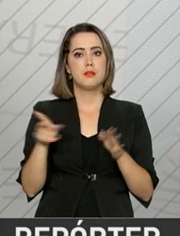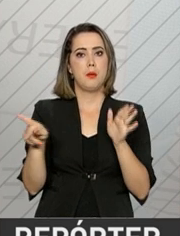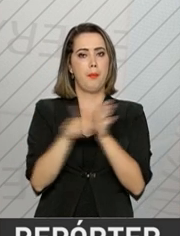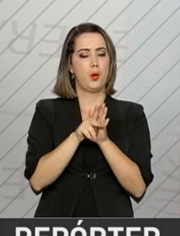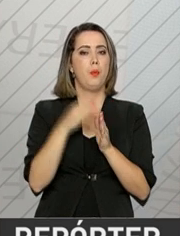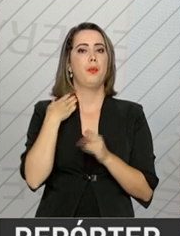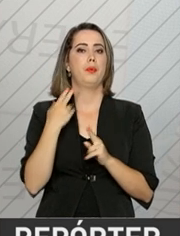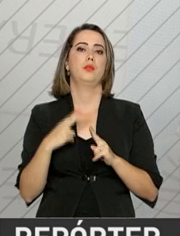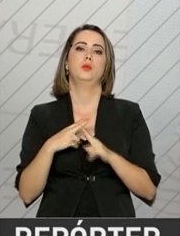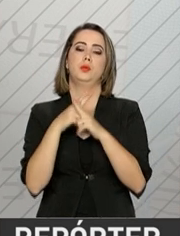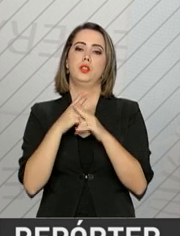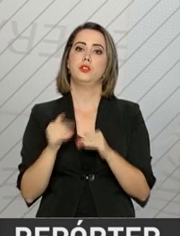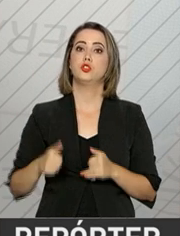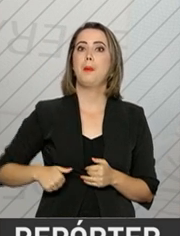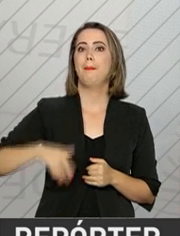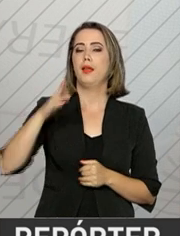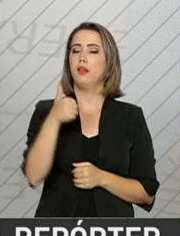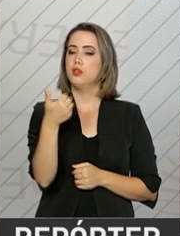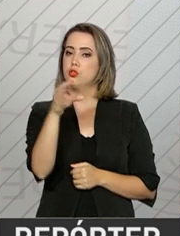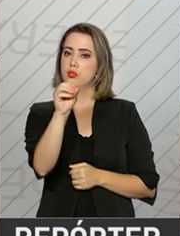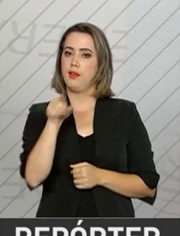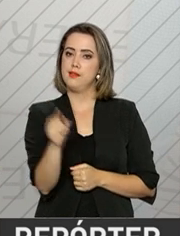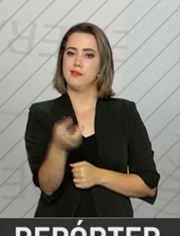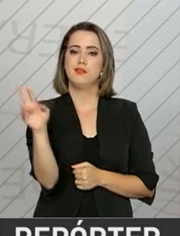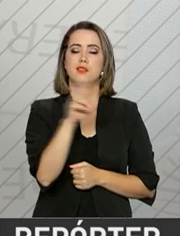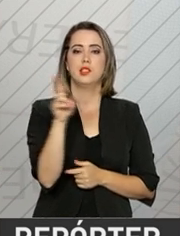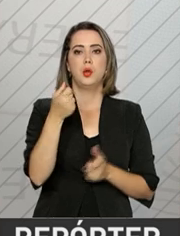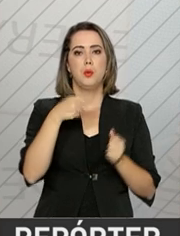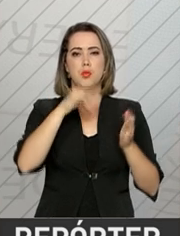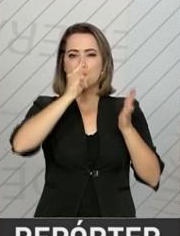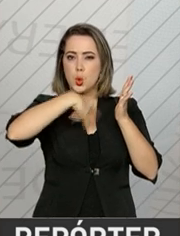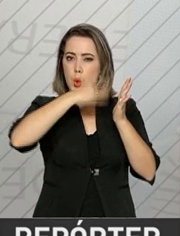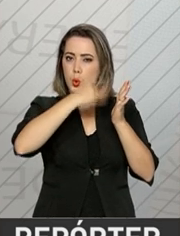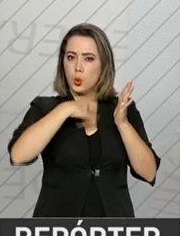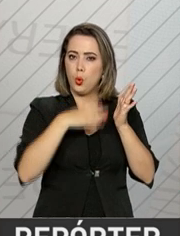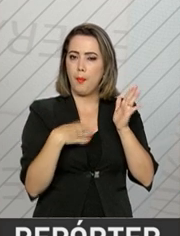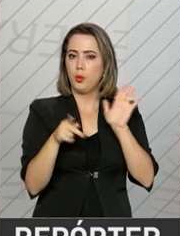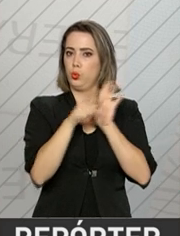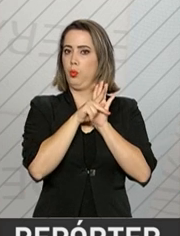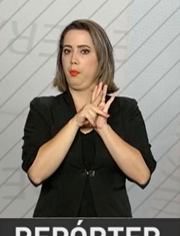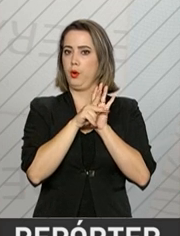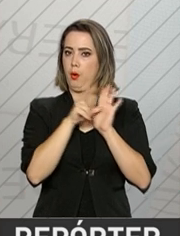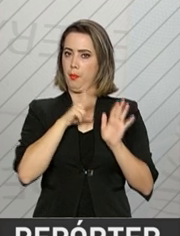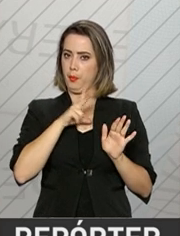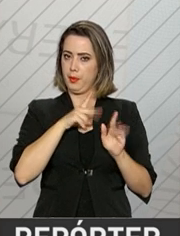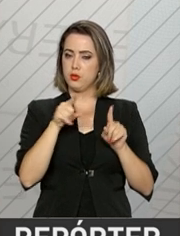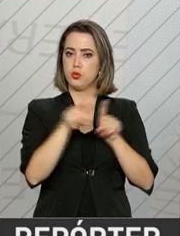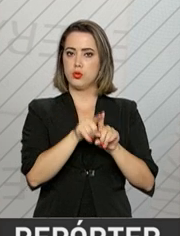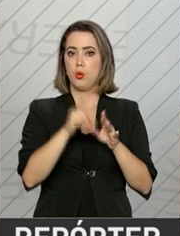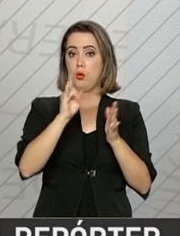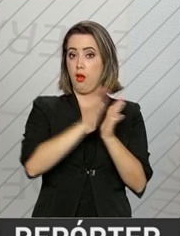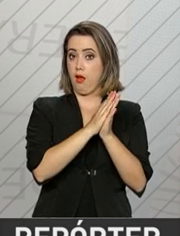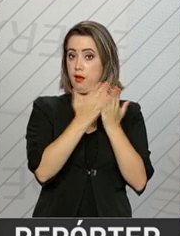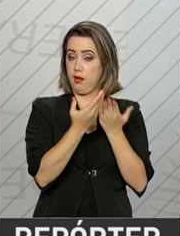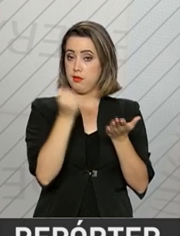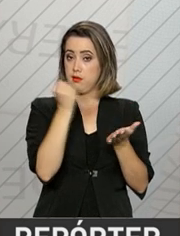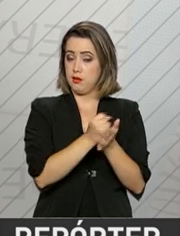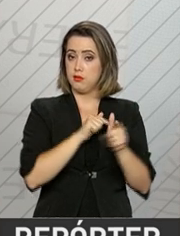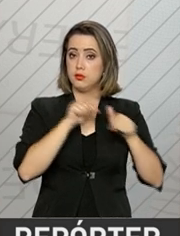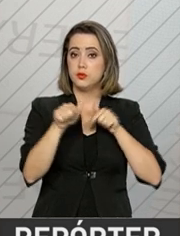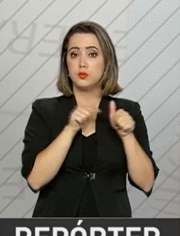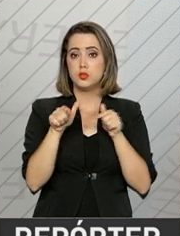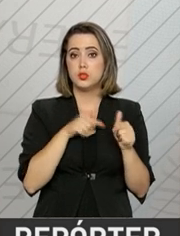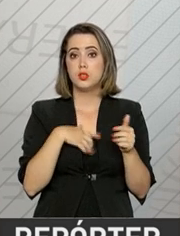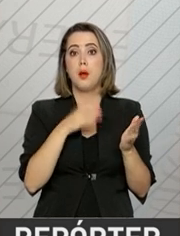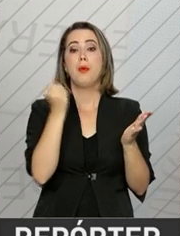acima de R$ 10.000, é obrigatório apresentar documento de identificação, carteira de trabalho e o termo de rescisão